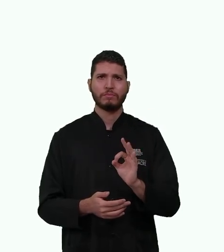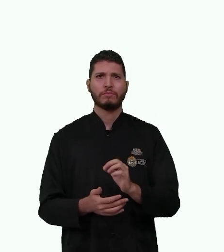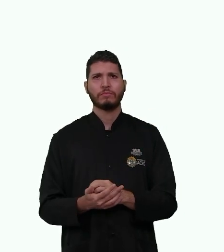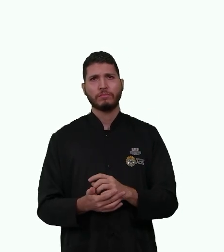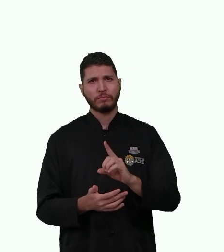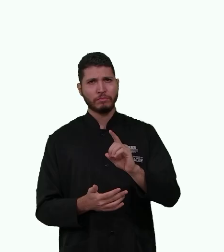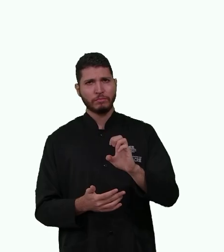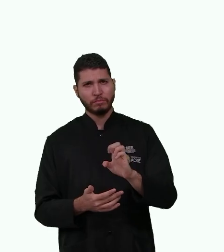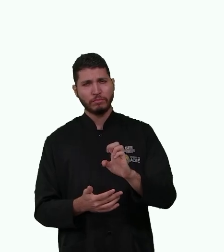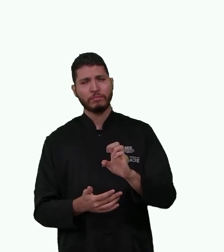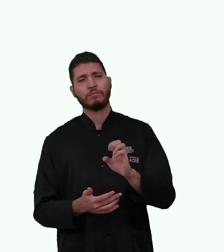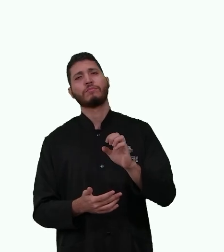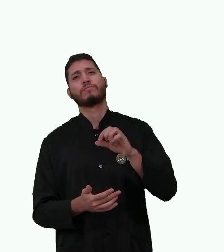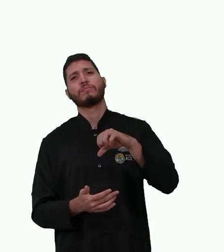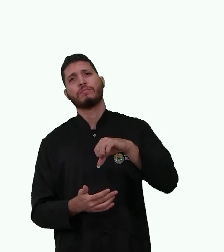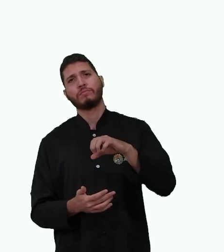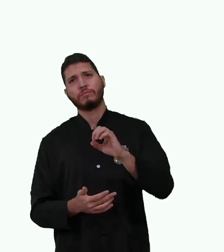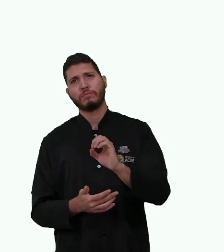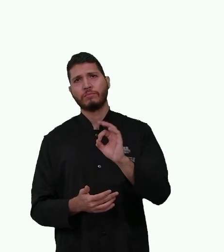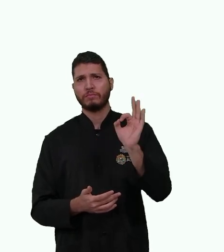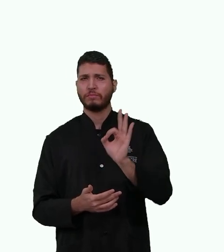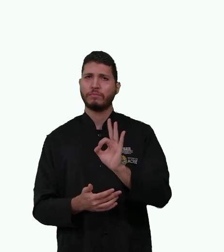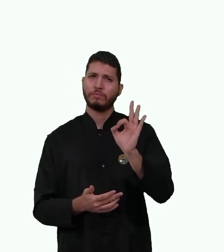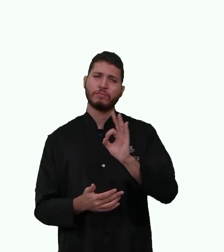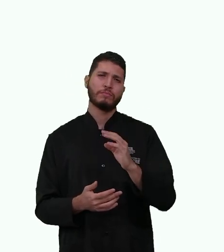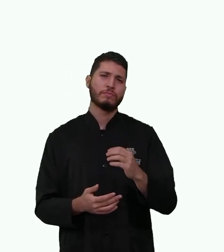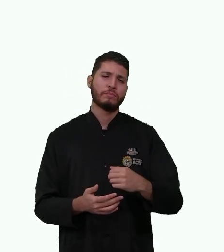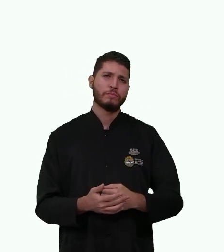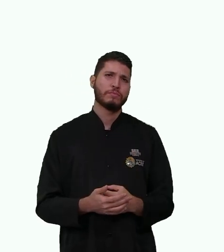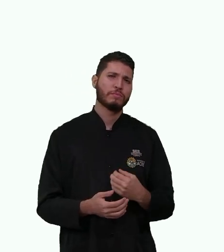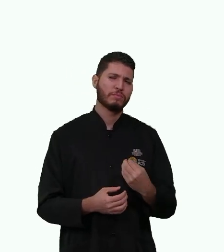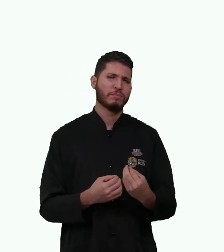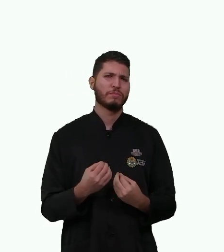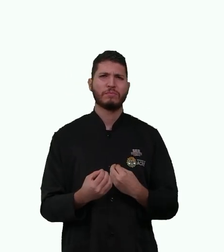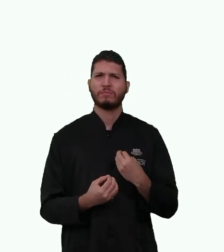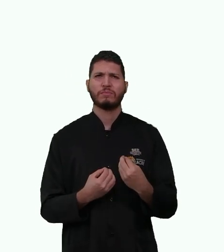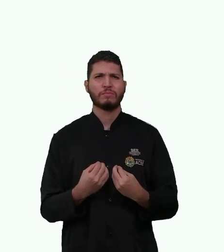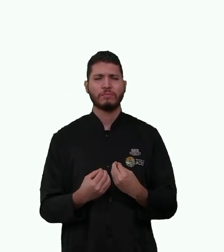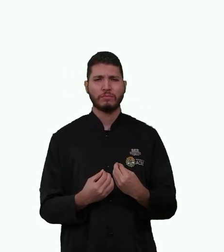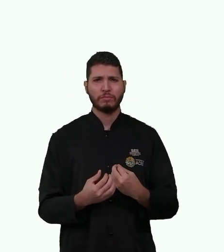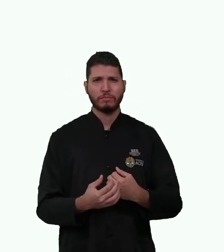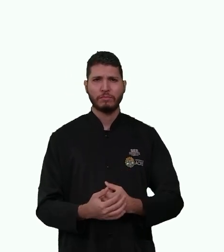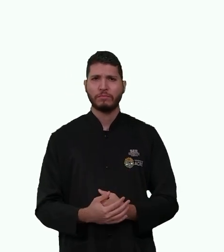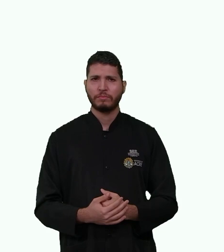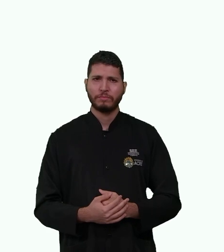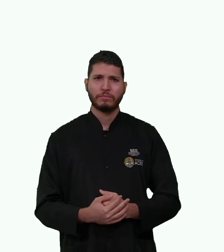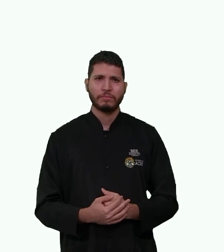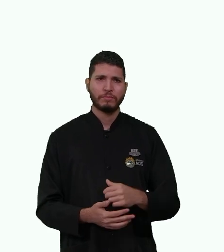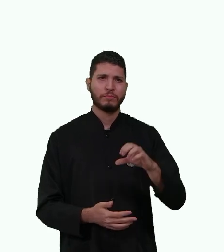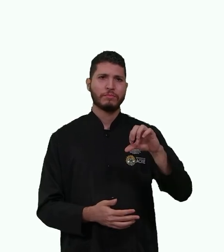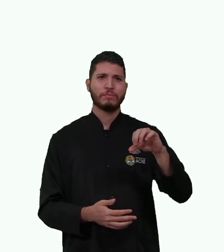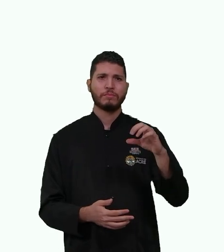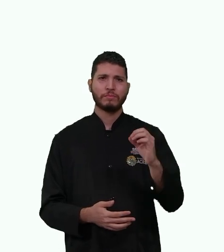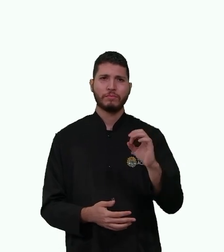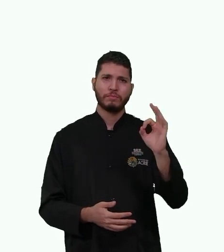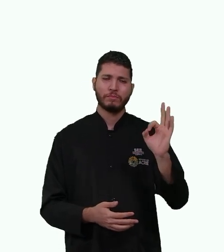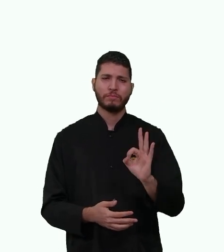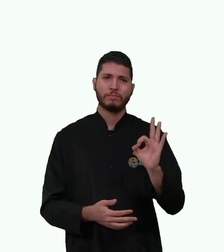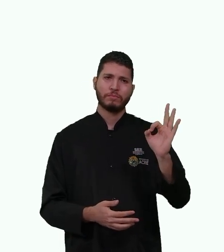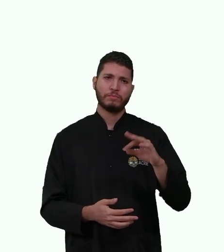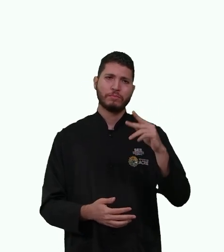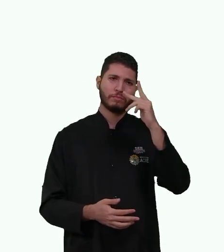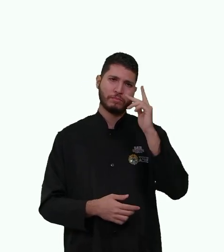90%. Eita, professora, agora bugou tudo. Como assim? Você tem, ó, que 90% dos